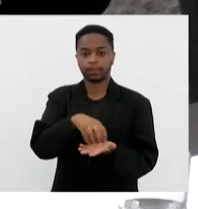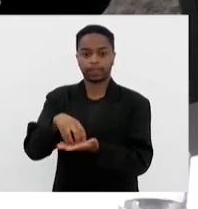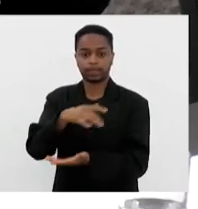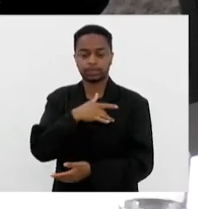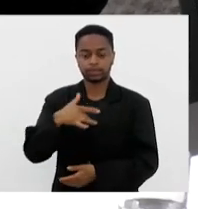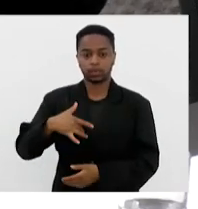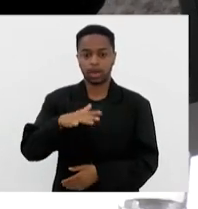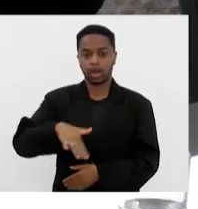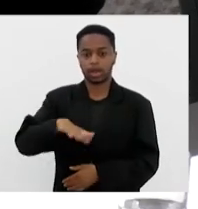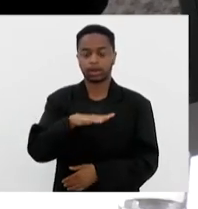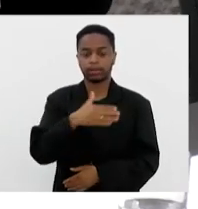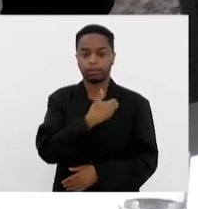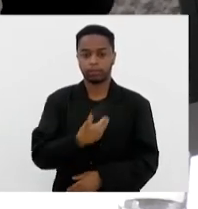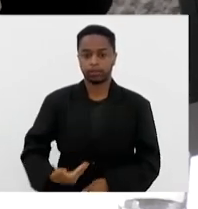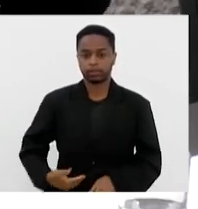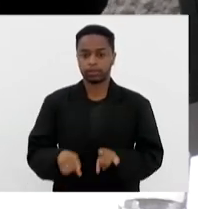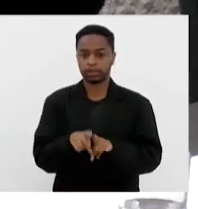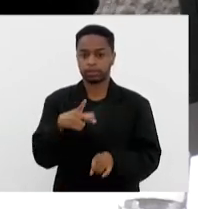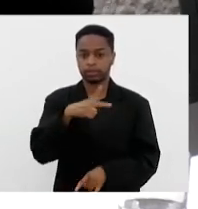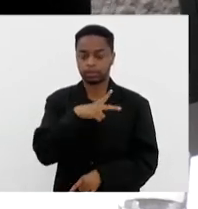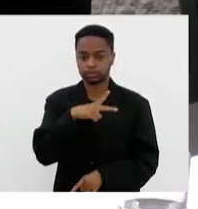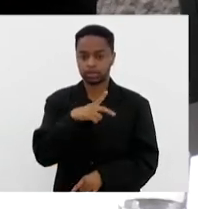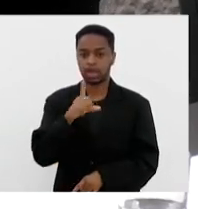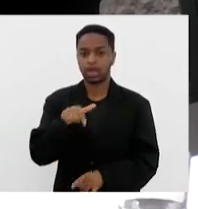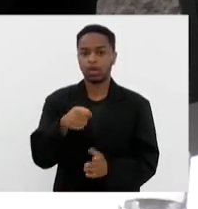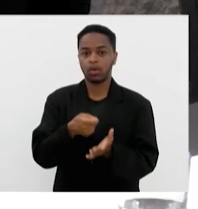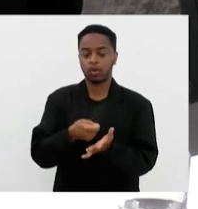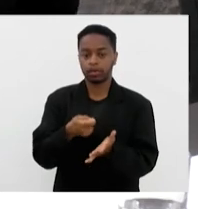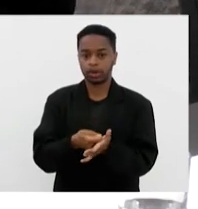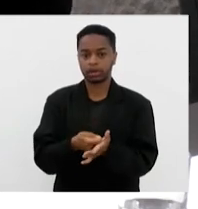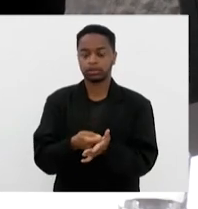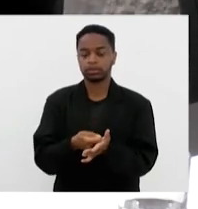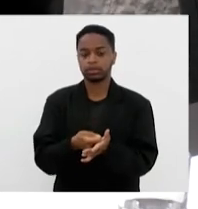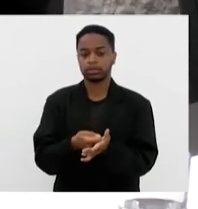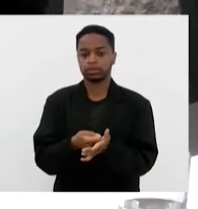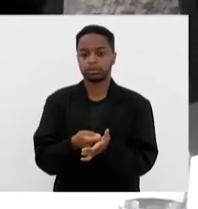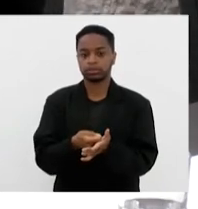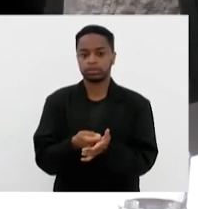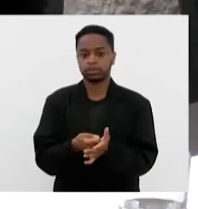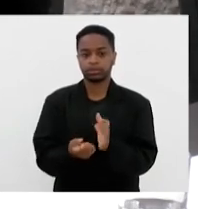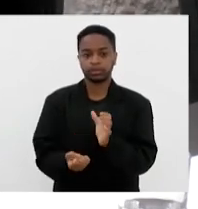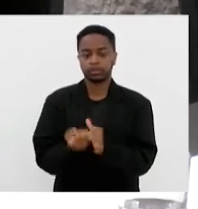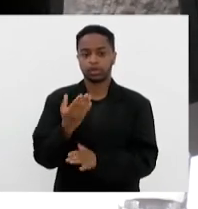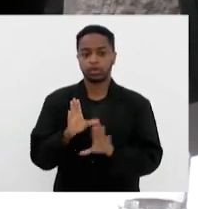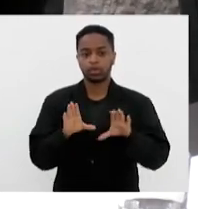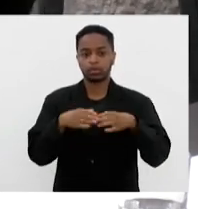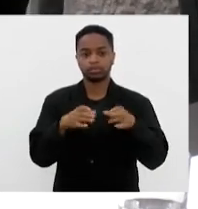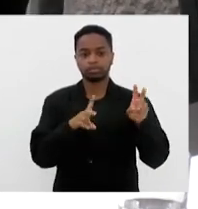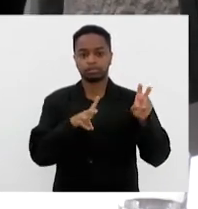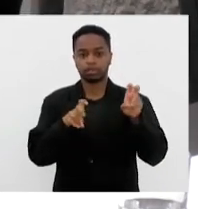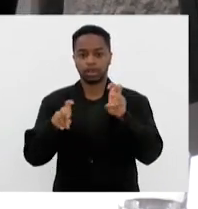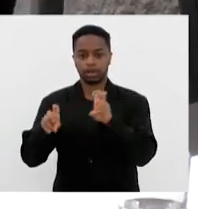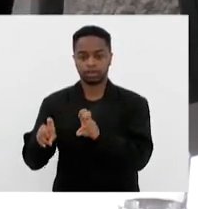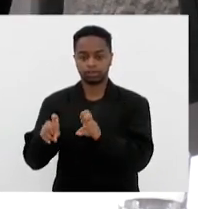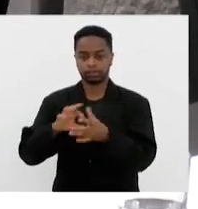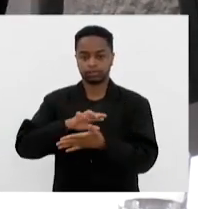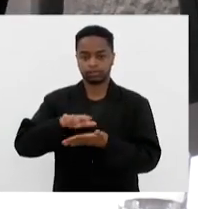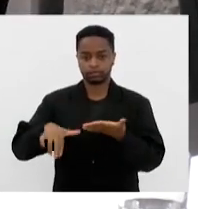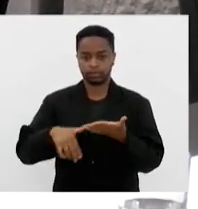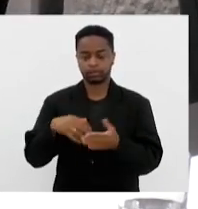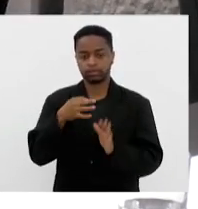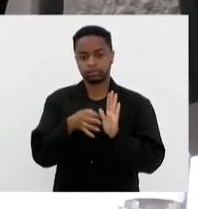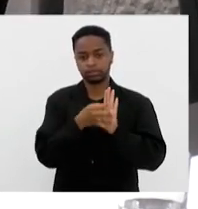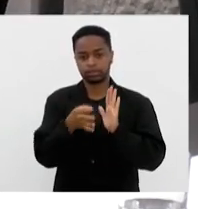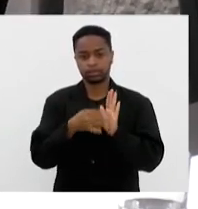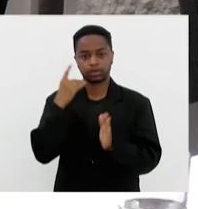rede pública e privada obrigadas a constituir, comissões temáticas. O parecer do deputado